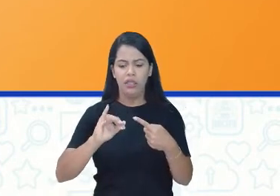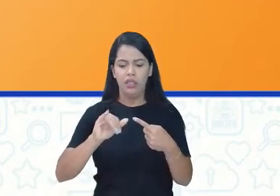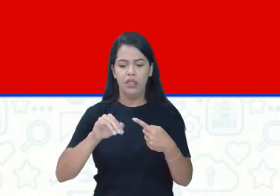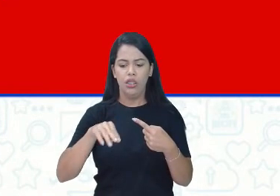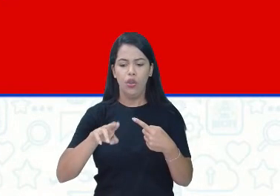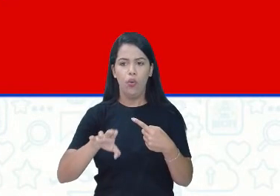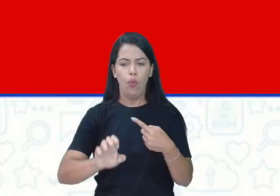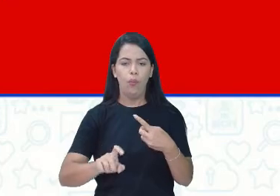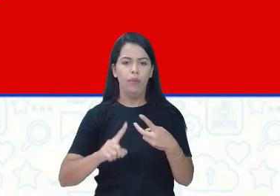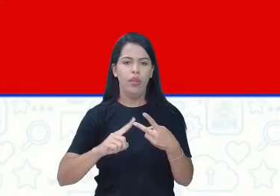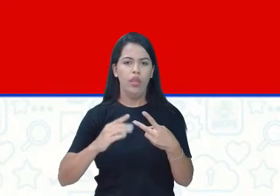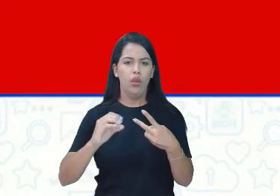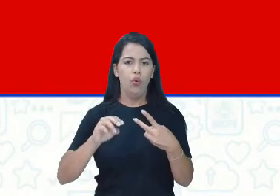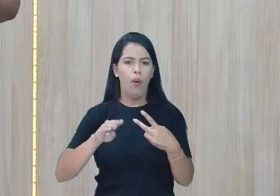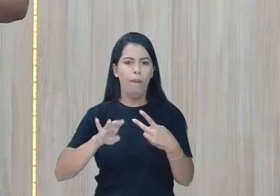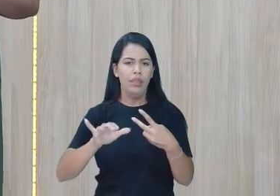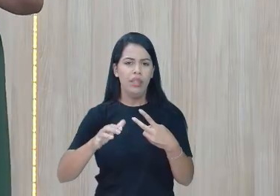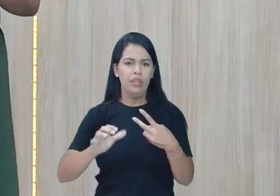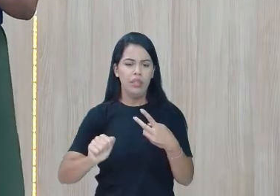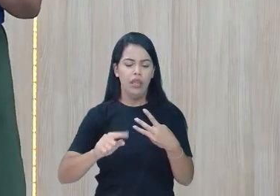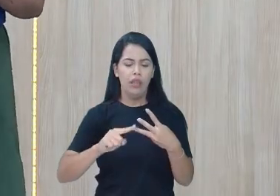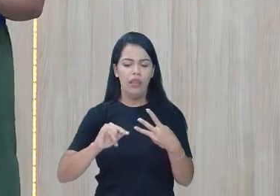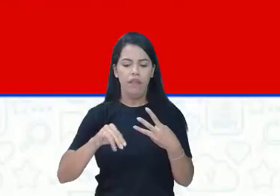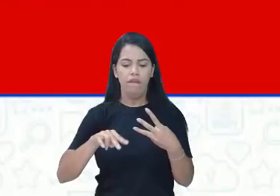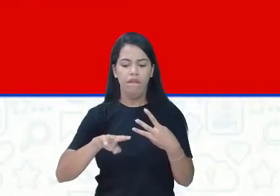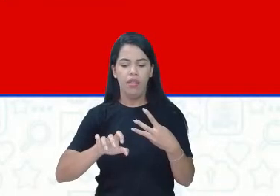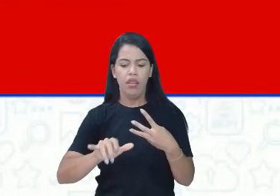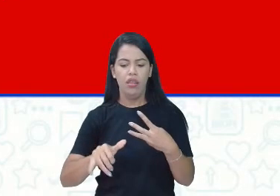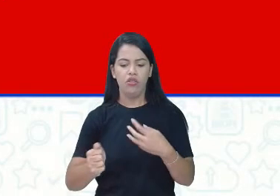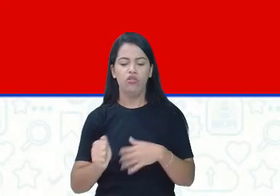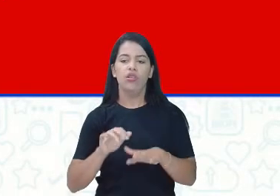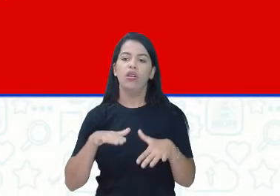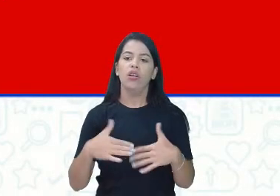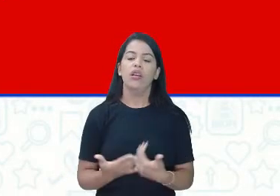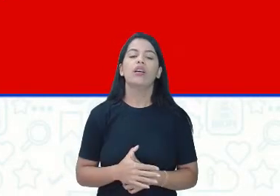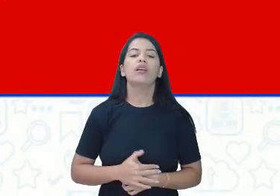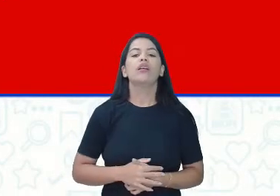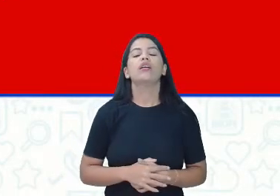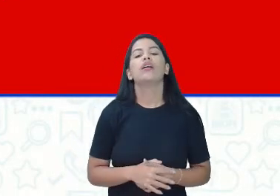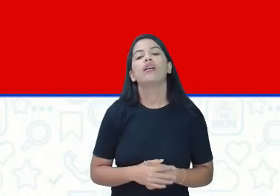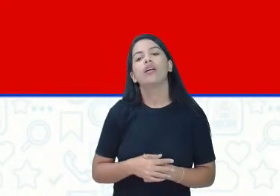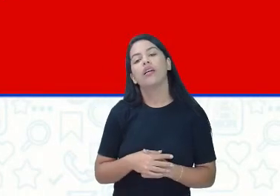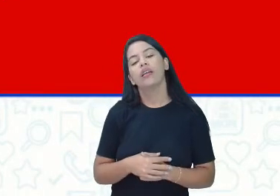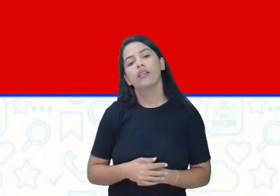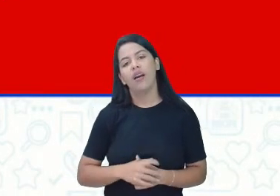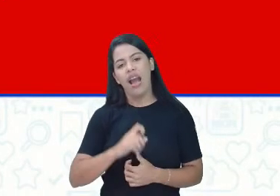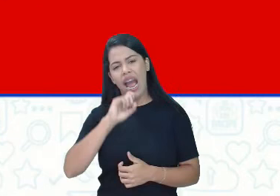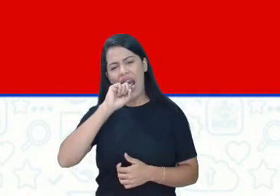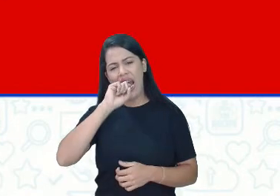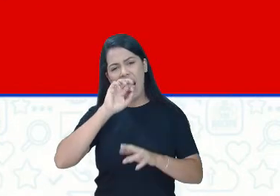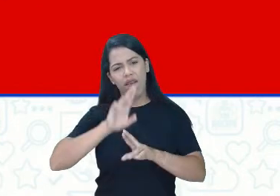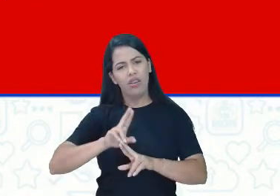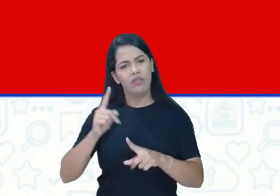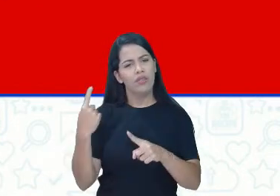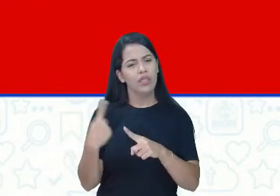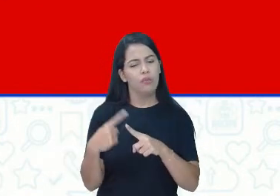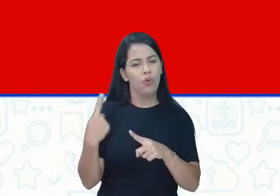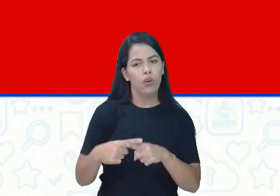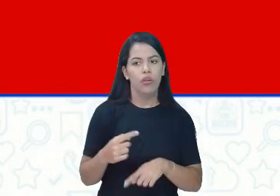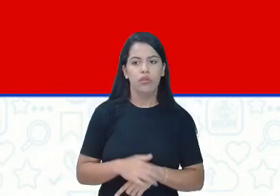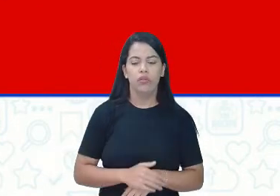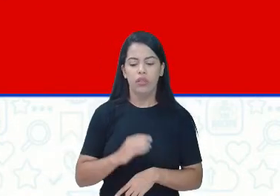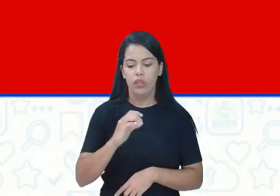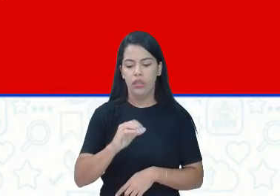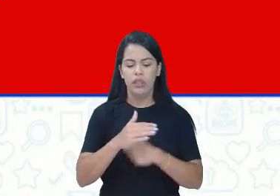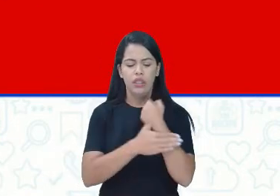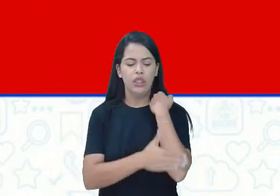mais um pouquinho sobre elas agora. Ó, a inveja se distingue do ciúme e da cobiça por quê? O ciúme, minha gente,